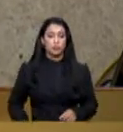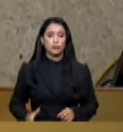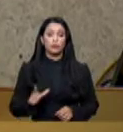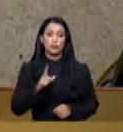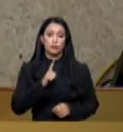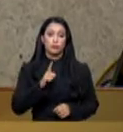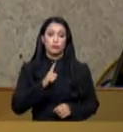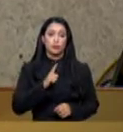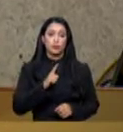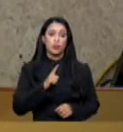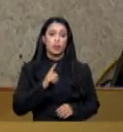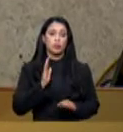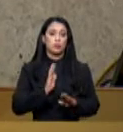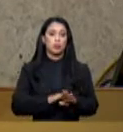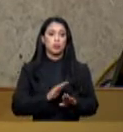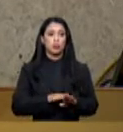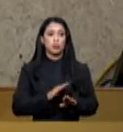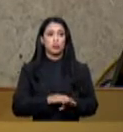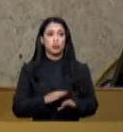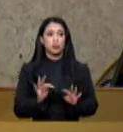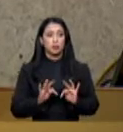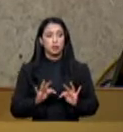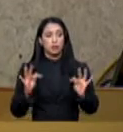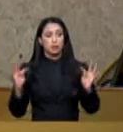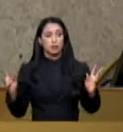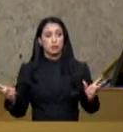transferência total parcial de encargos.